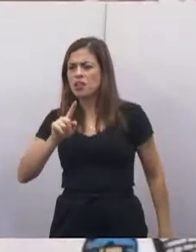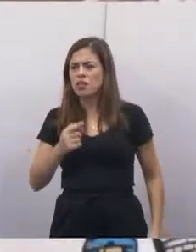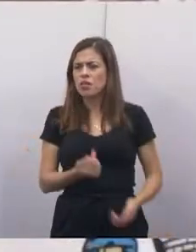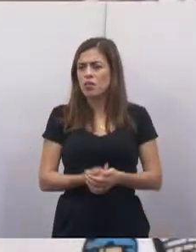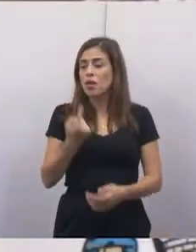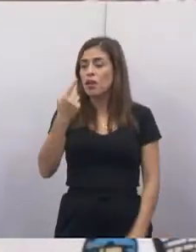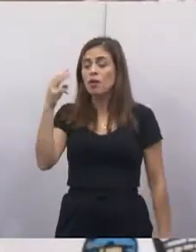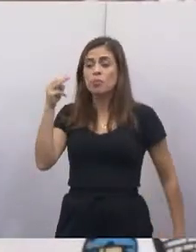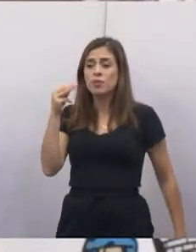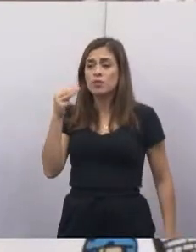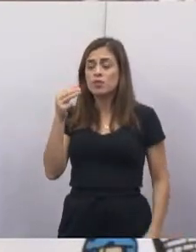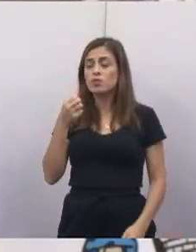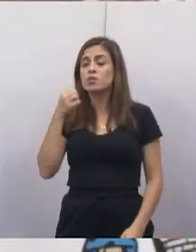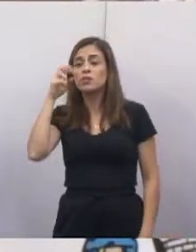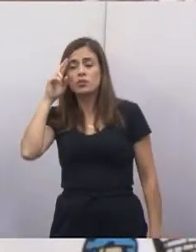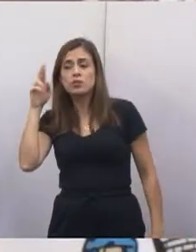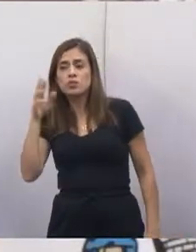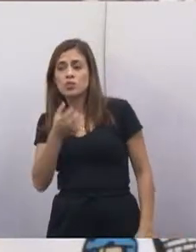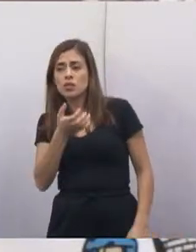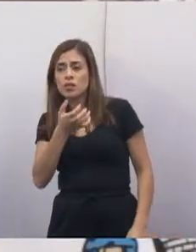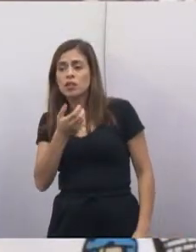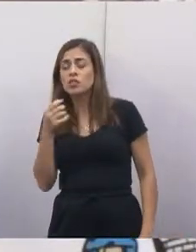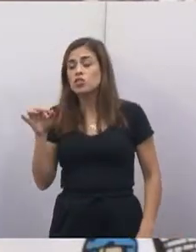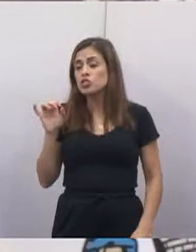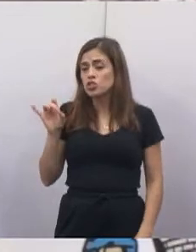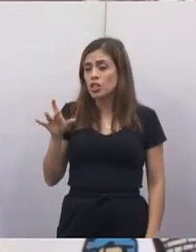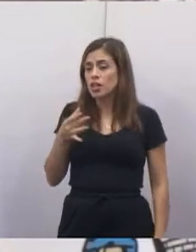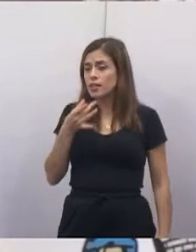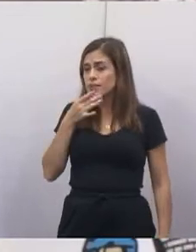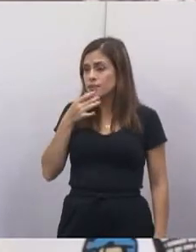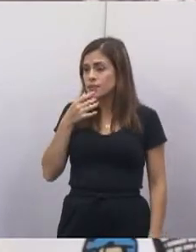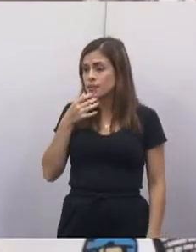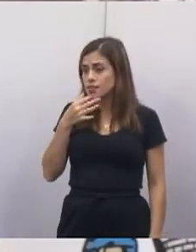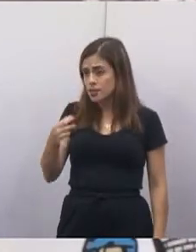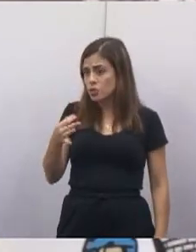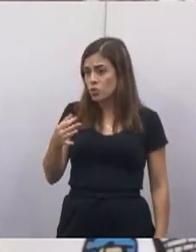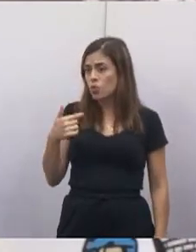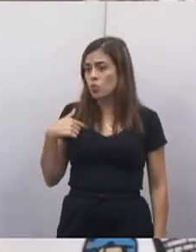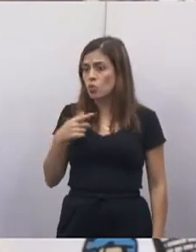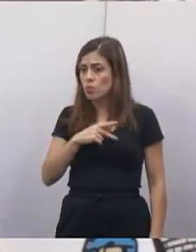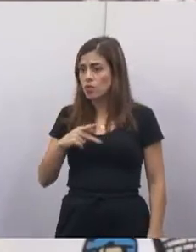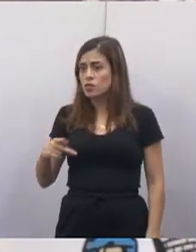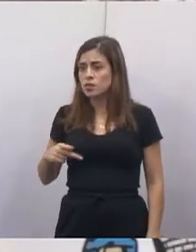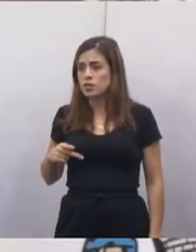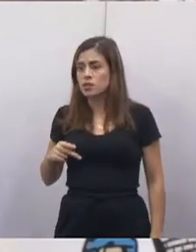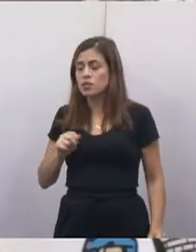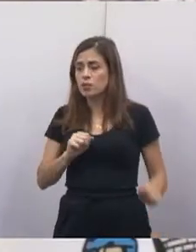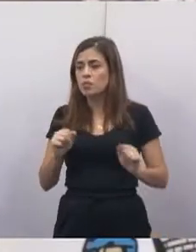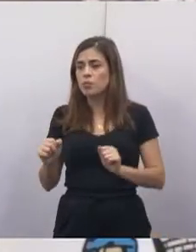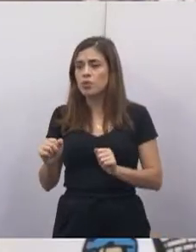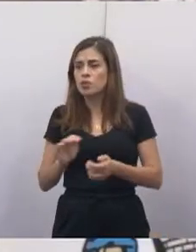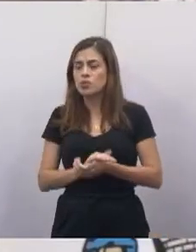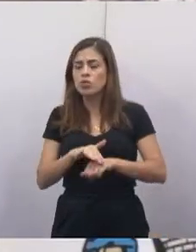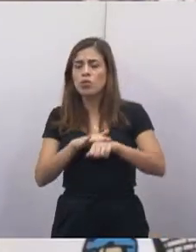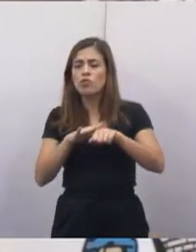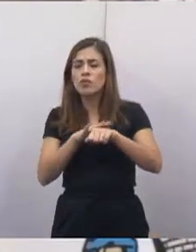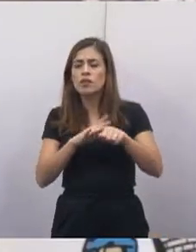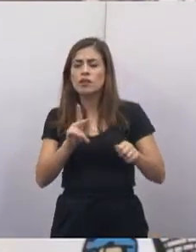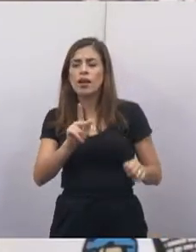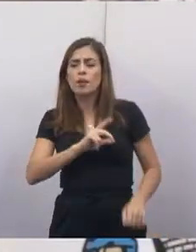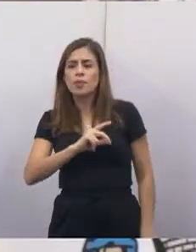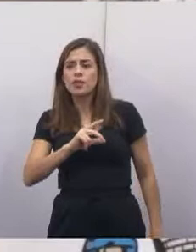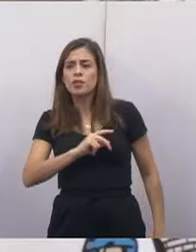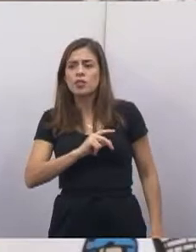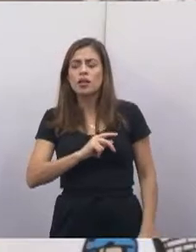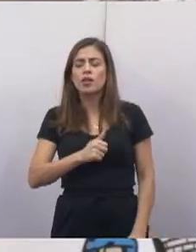minuto. debate. Se o senhor quer Então aqui, já eu que ele acho citou o presidente, Não, tudo bem, mas Então, aí o senhor pode falar no particular com ele. mas são nesse 13,